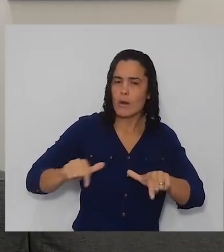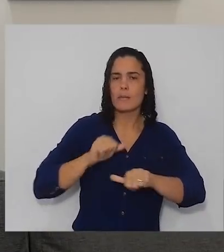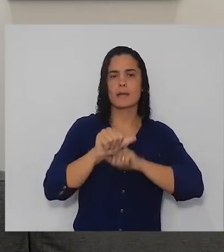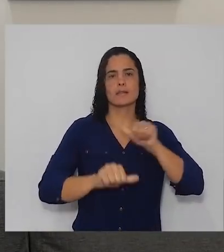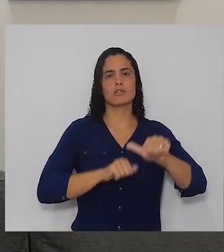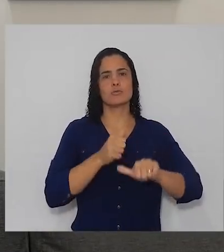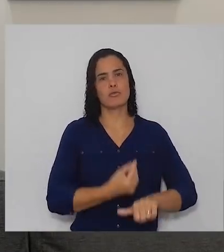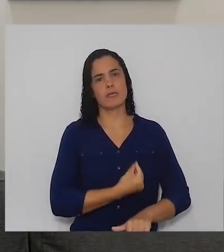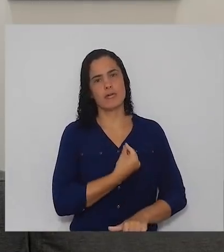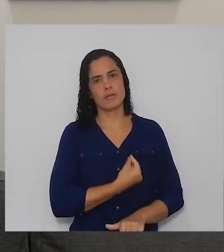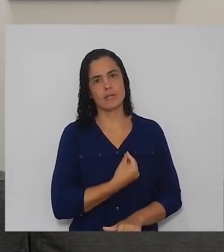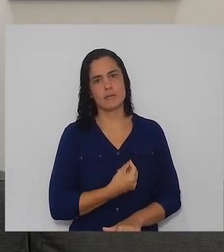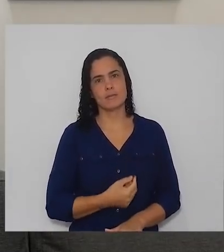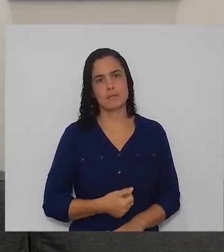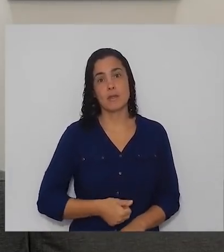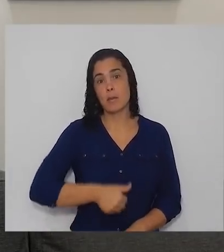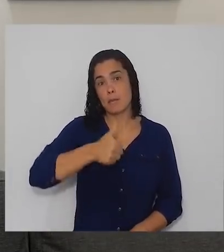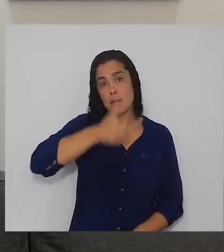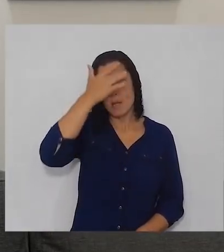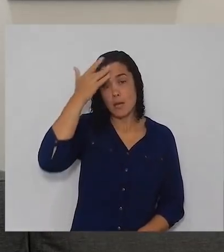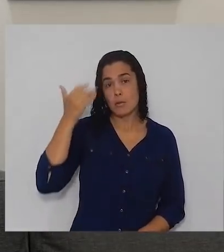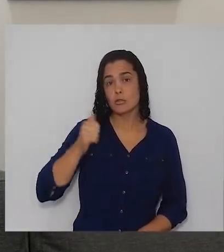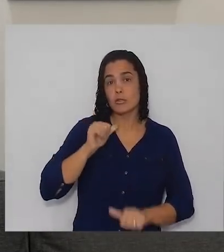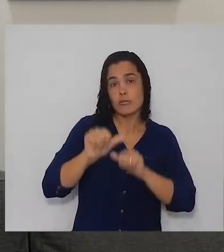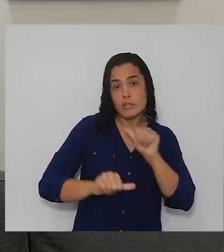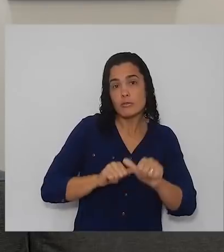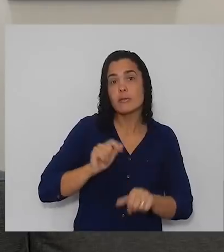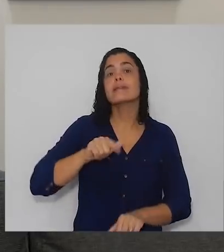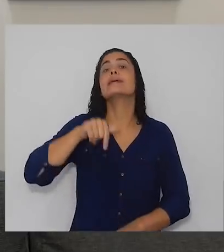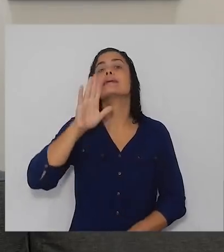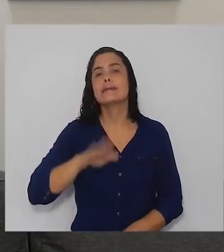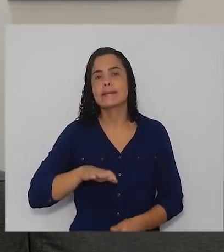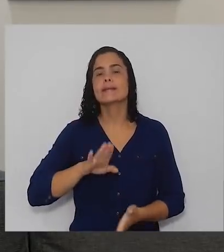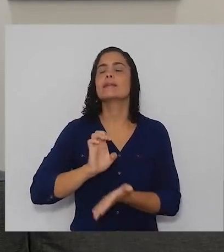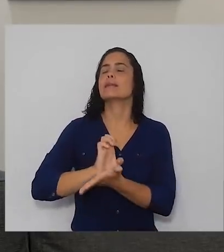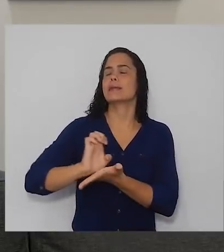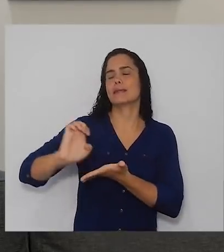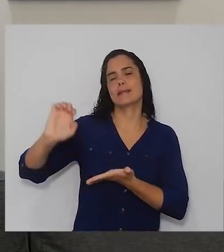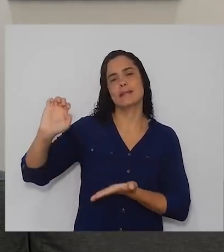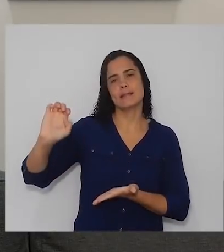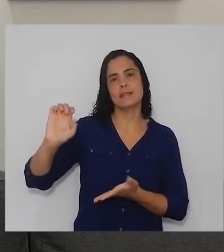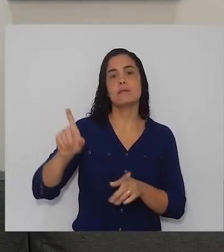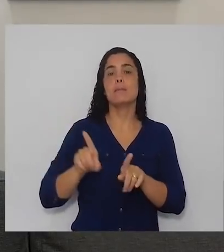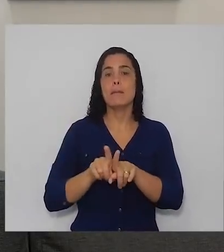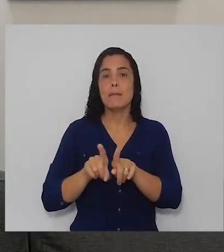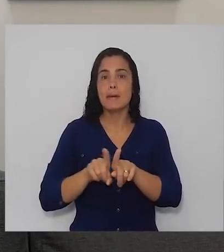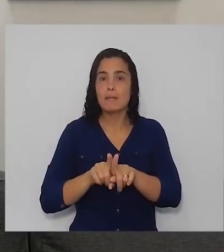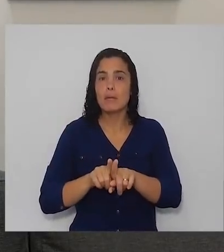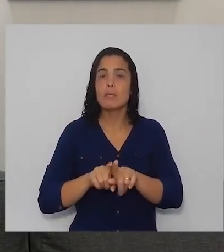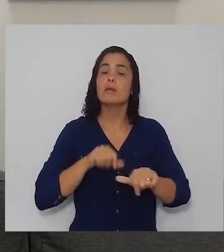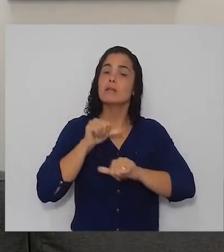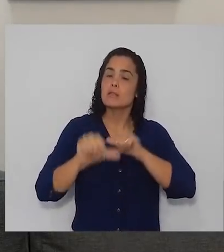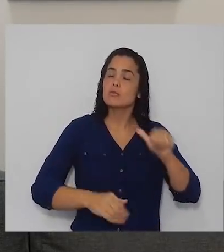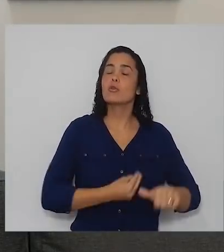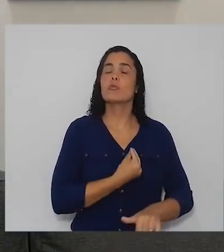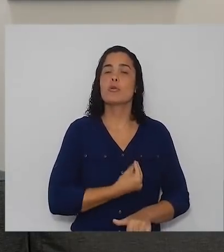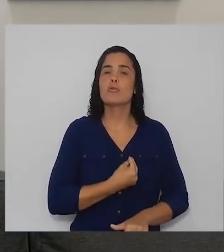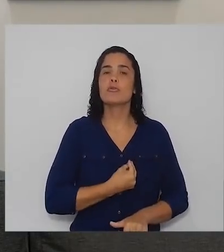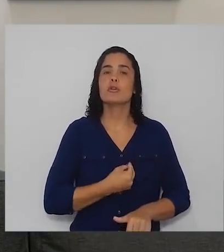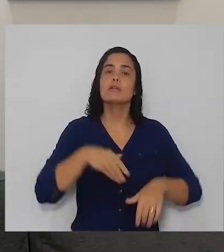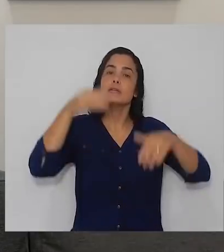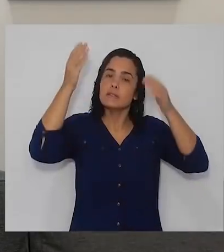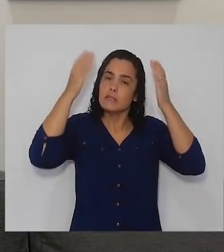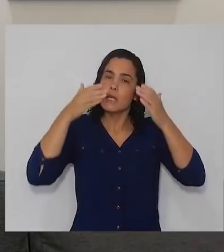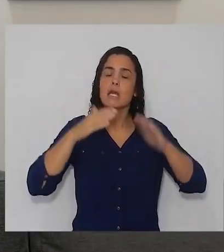começando pelo próprio Elias, que era o portador, era o porta-voz de Deus, era o portador da palavra de Deus, mas também aos reis,